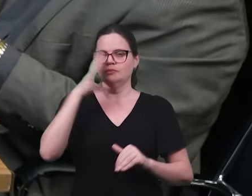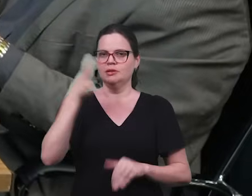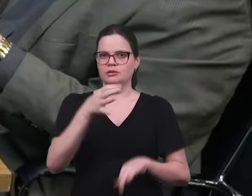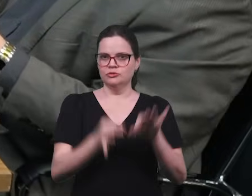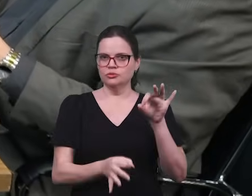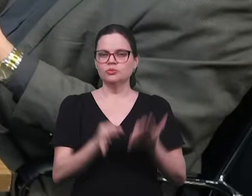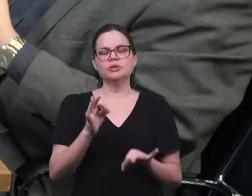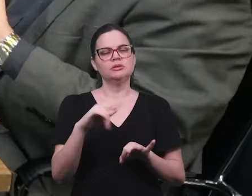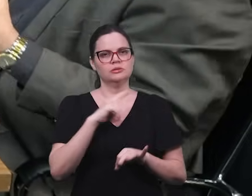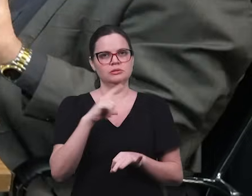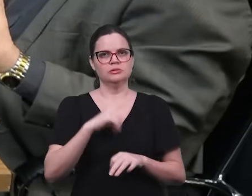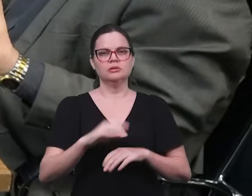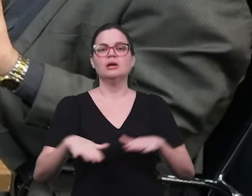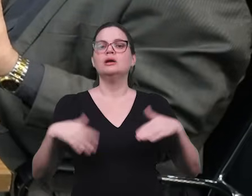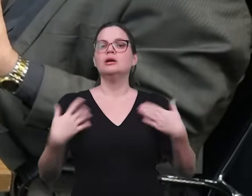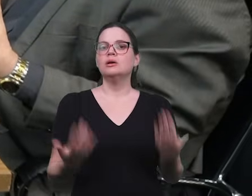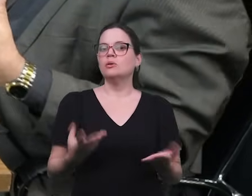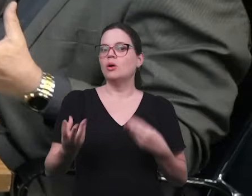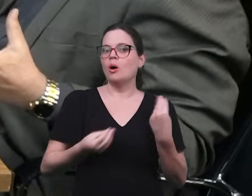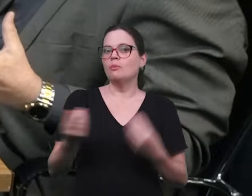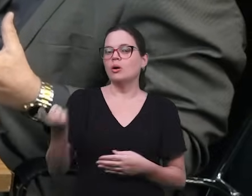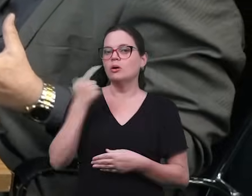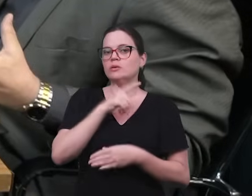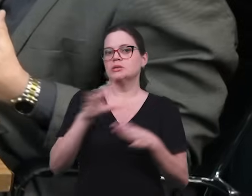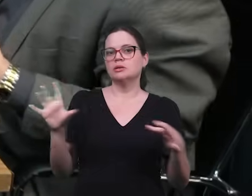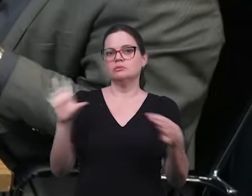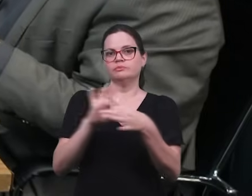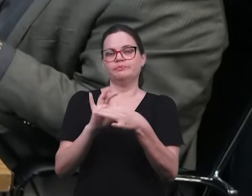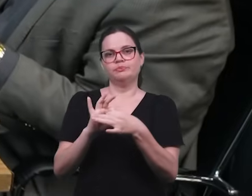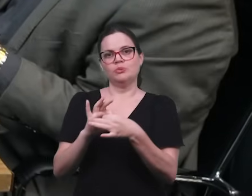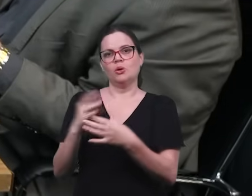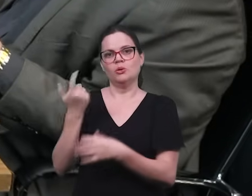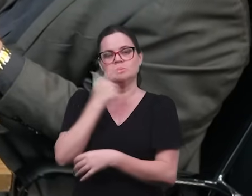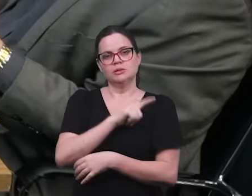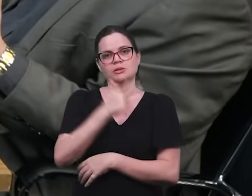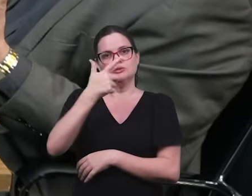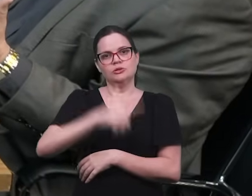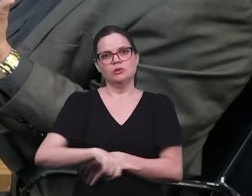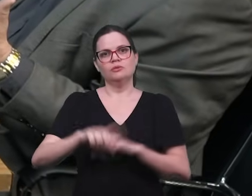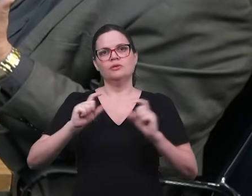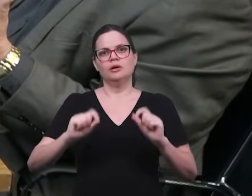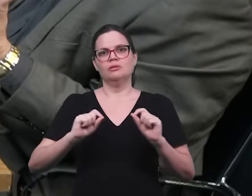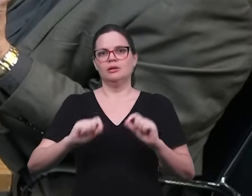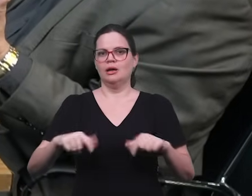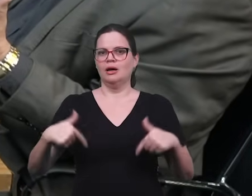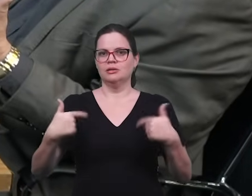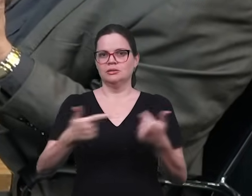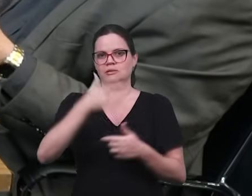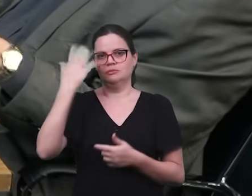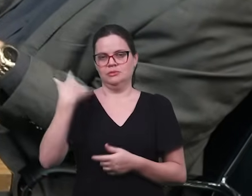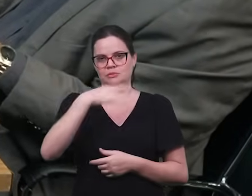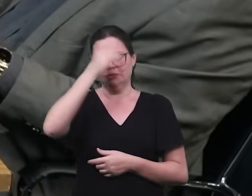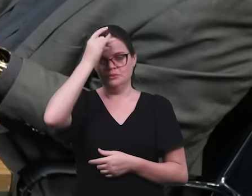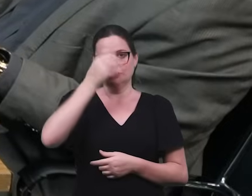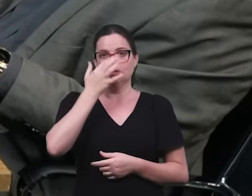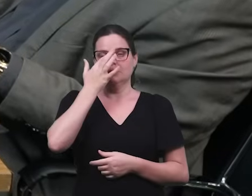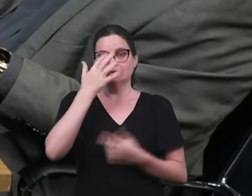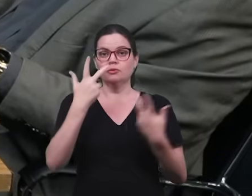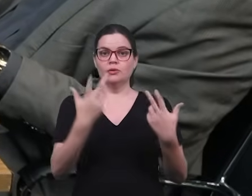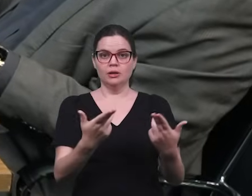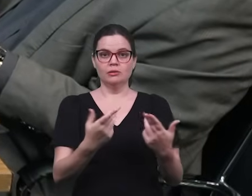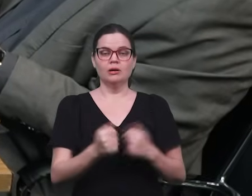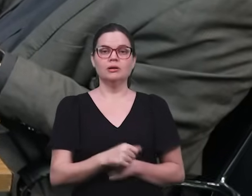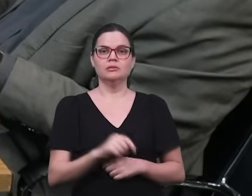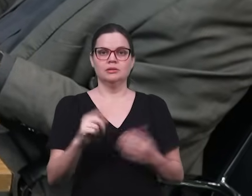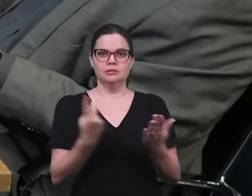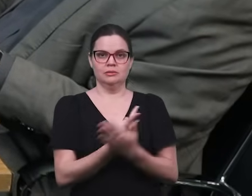situação adversa. Qual o recurso para o homem reconquistar? É a bênção do Espírito Santo. Maravilha. E foi justamente o que aconteceu.